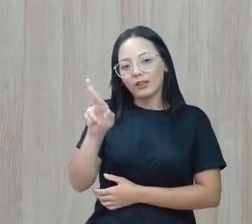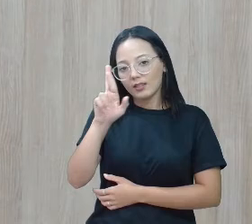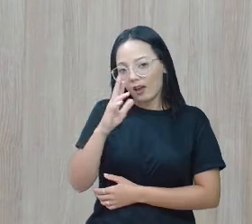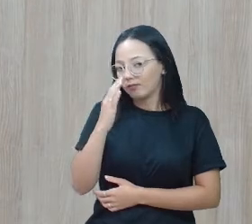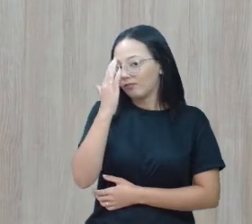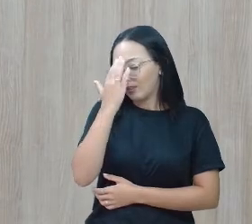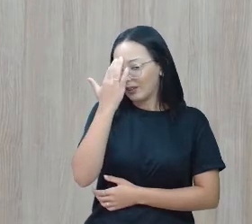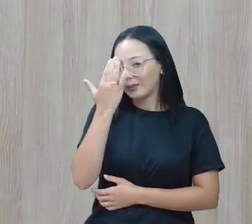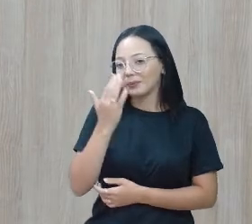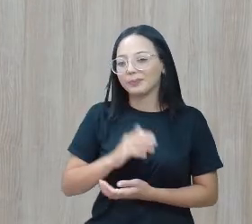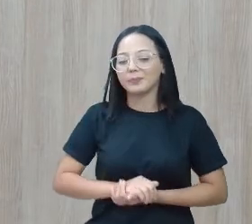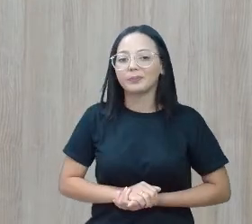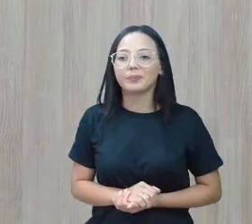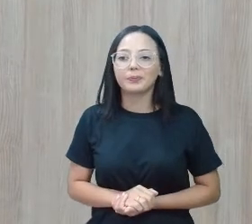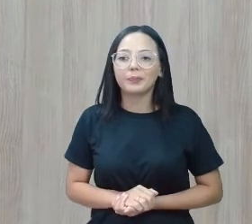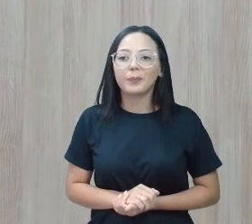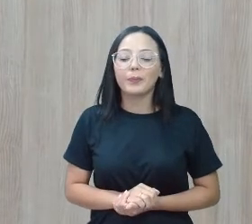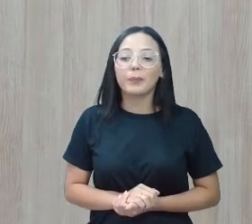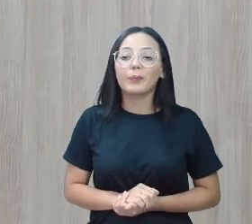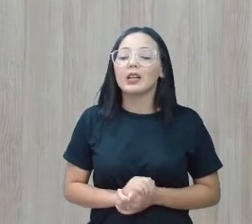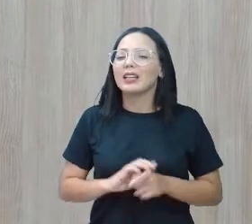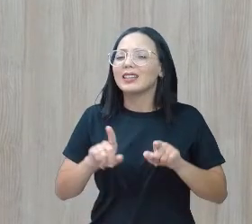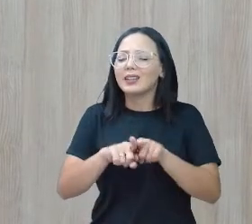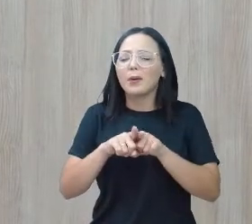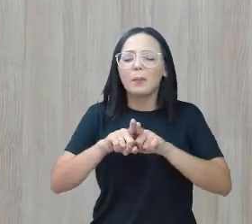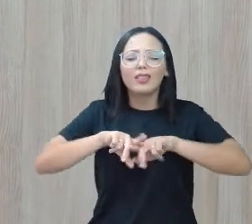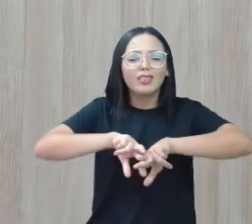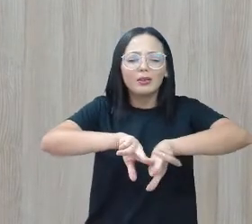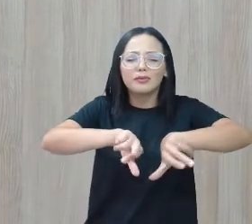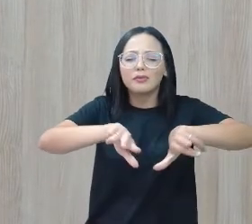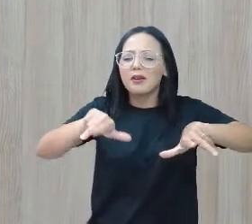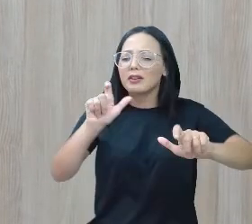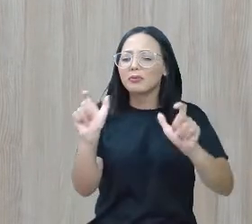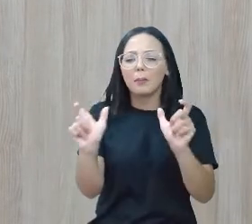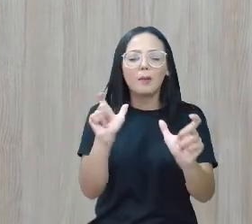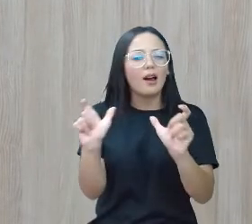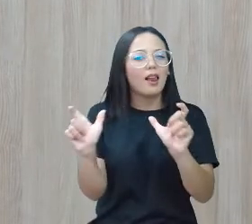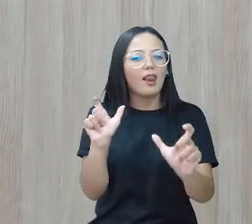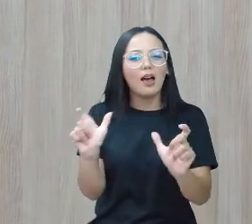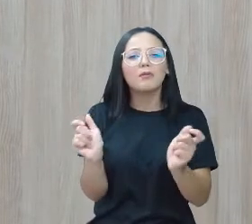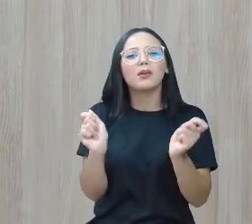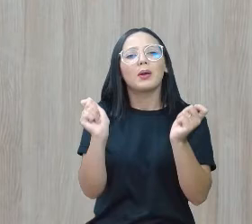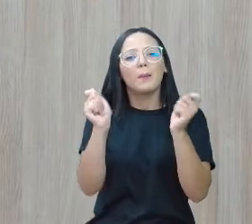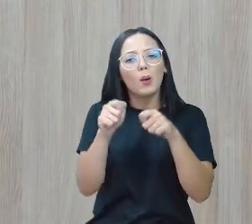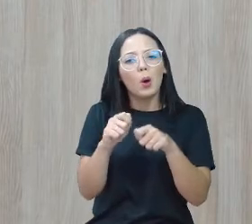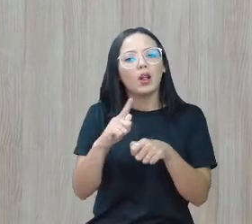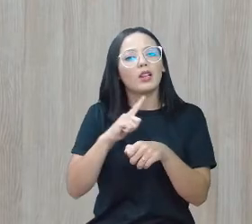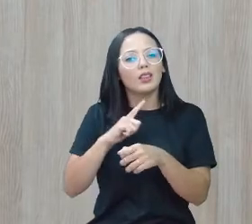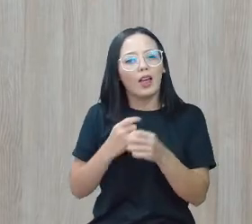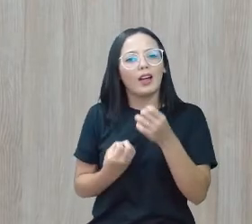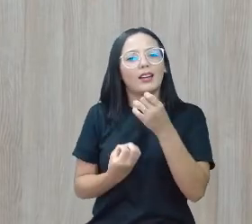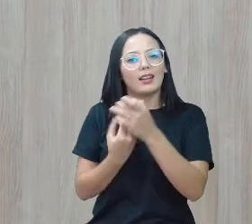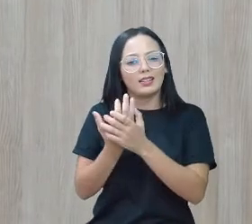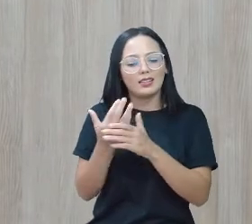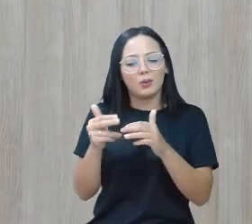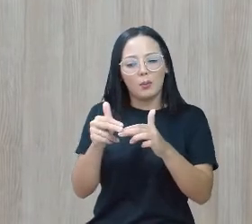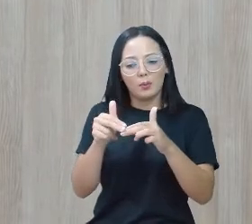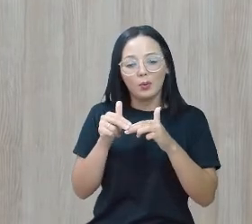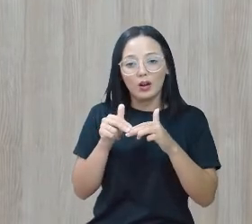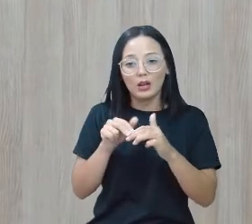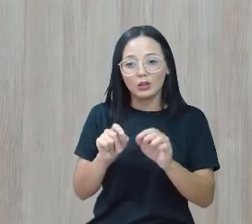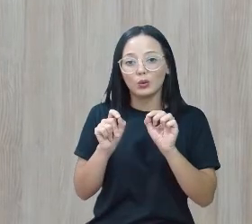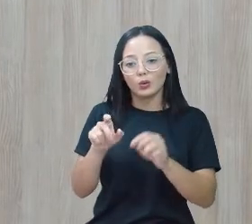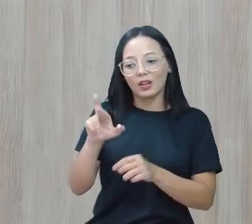simbolização, e há tantas outras palavras que podem ter origem a partir